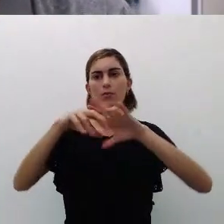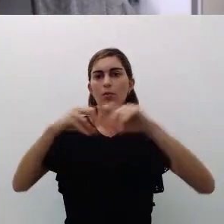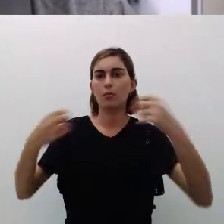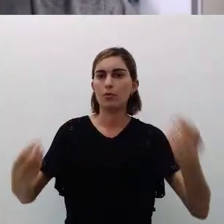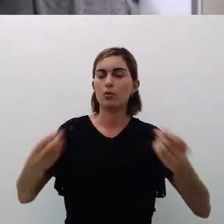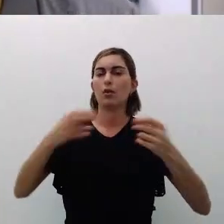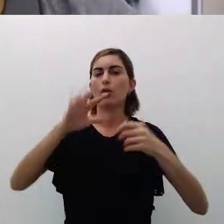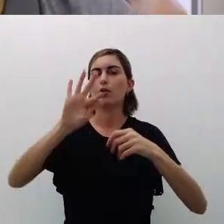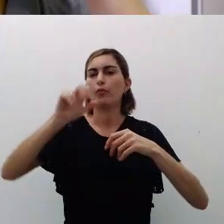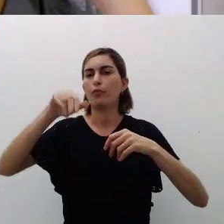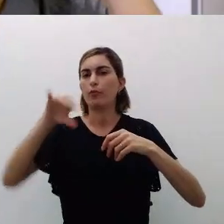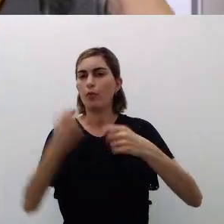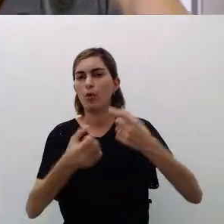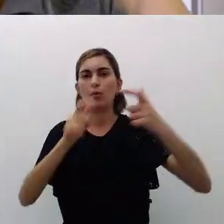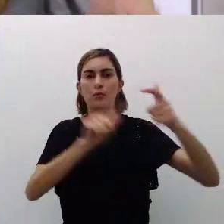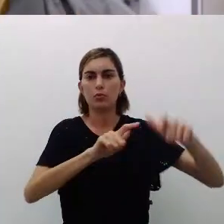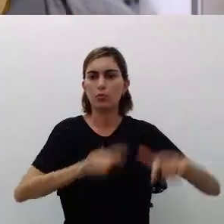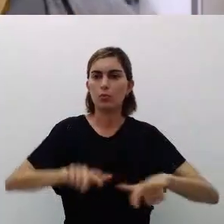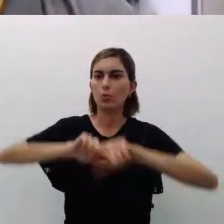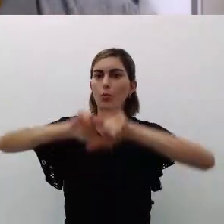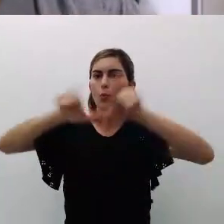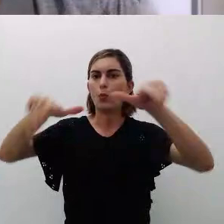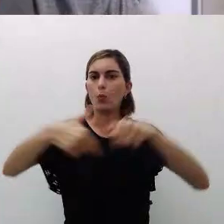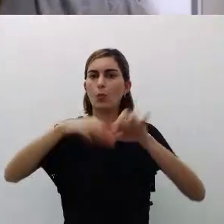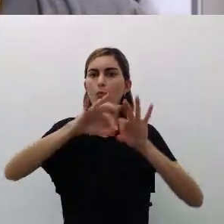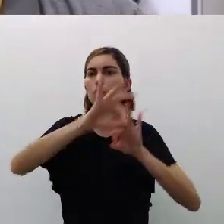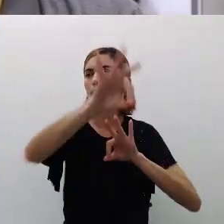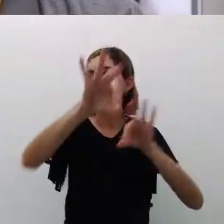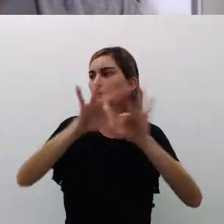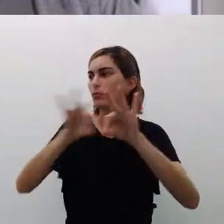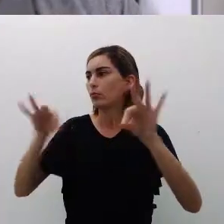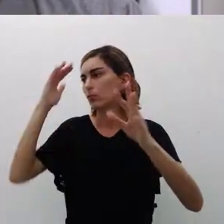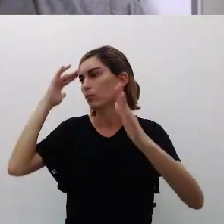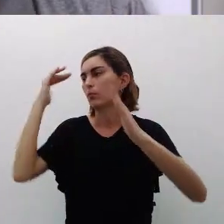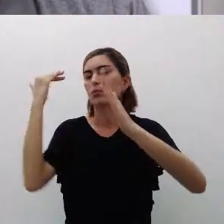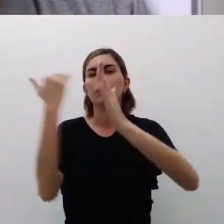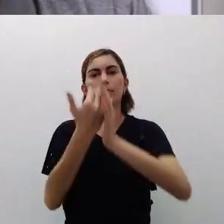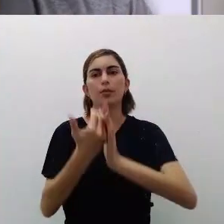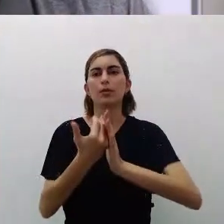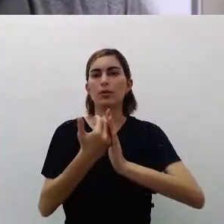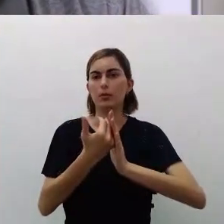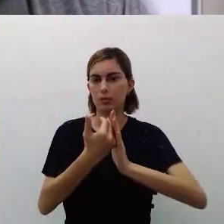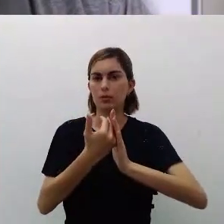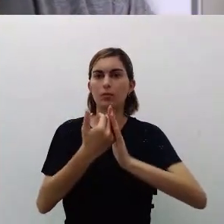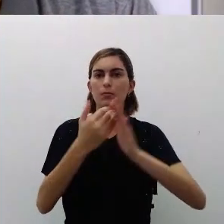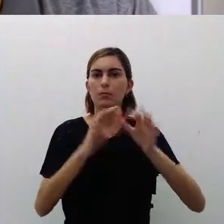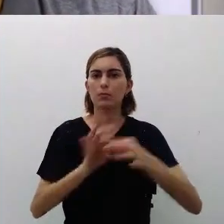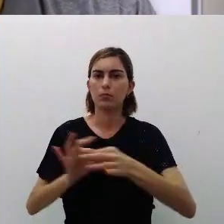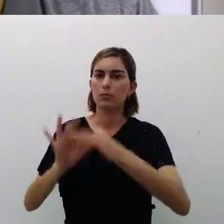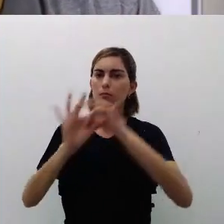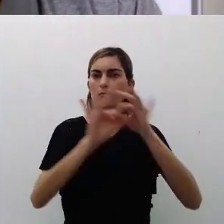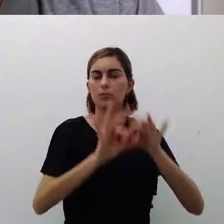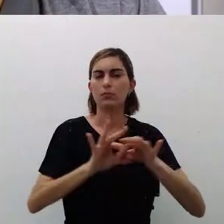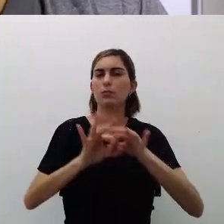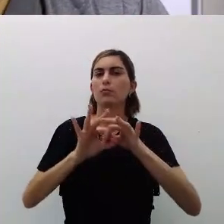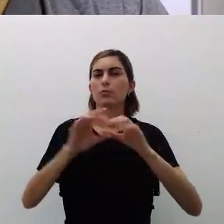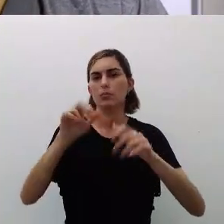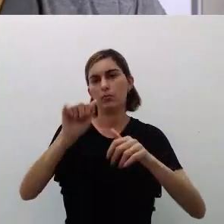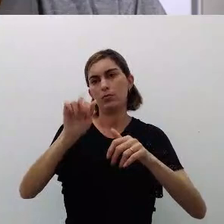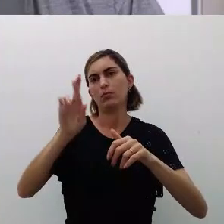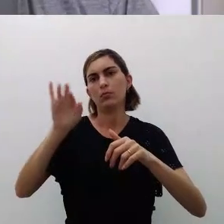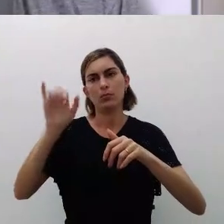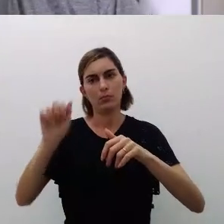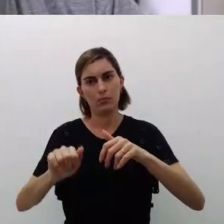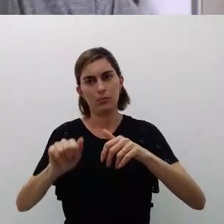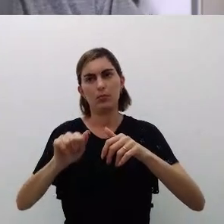espaços vazios, as distâncias, obedeçam uma harmonia áurea, no caso, é considerada